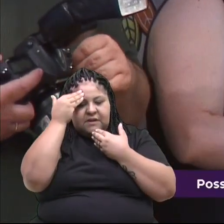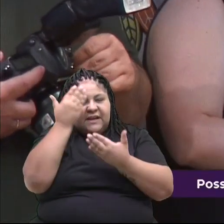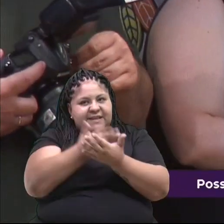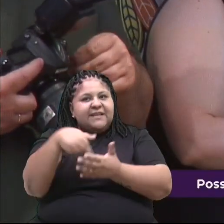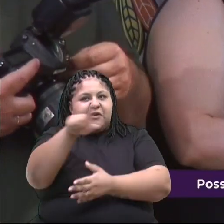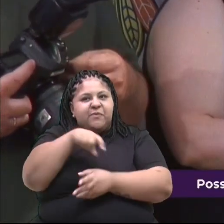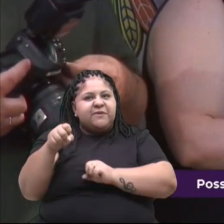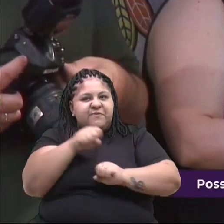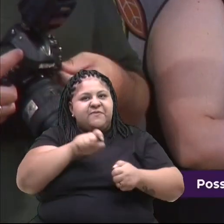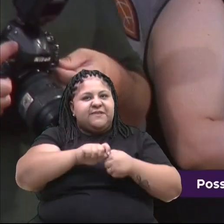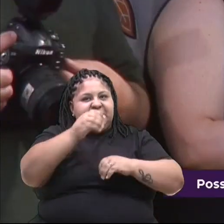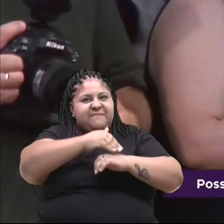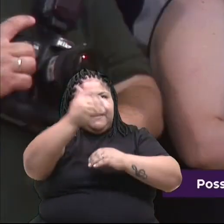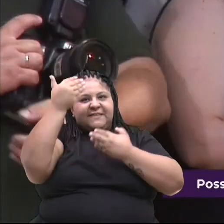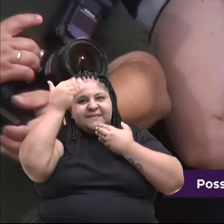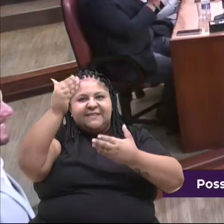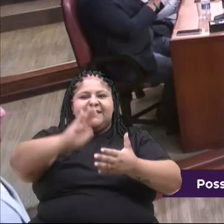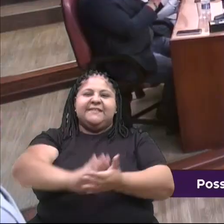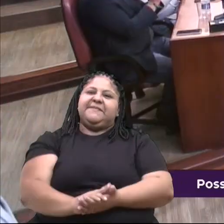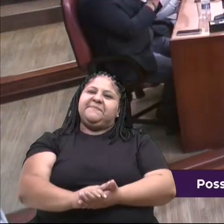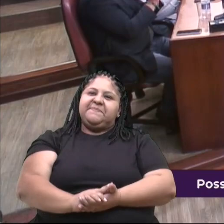aqui. Obrigada.